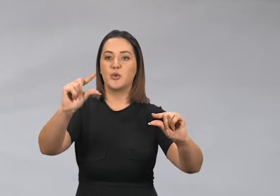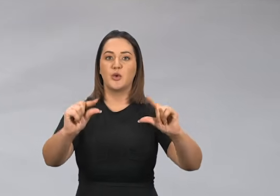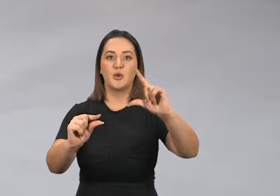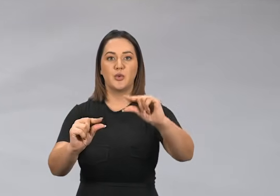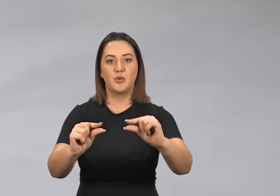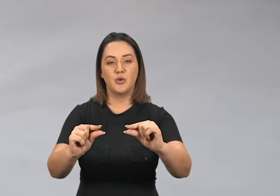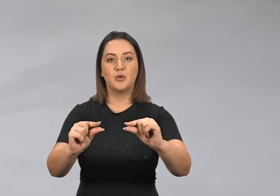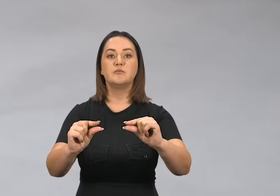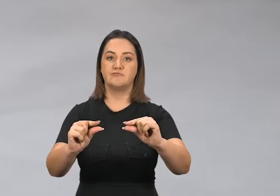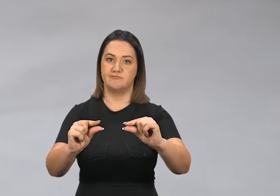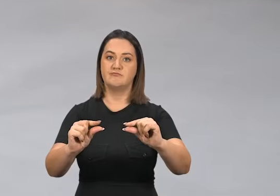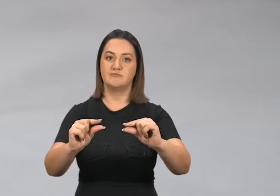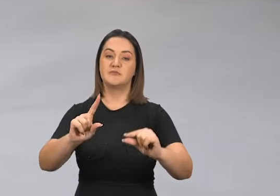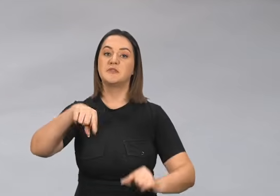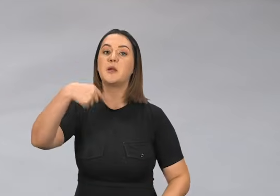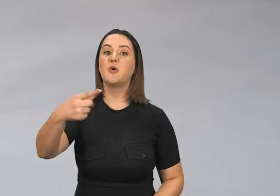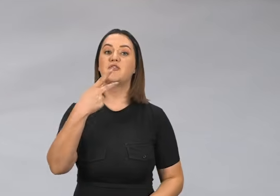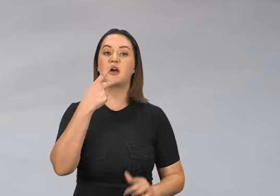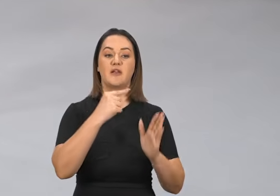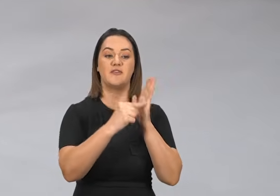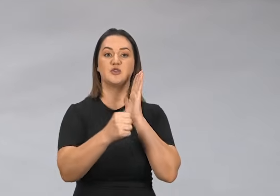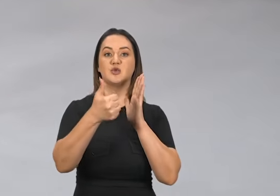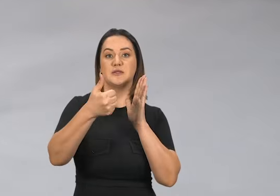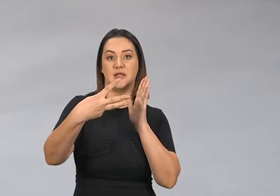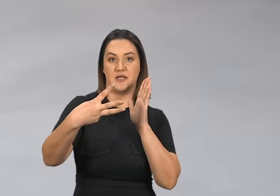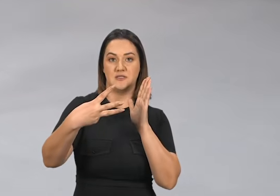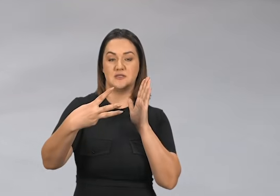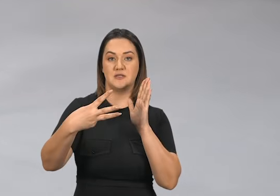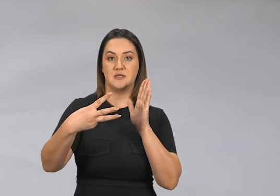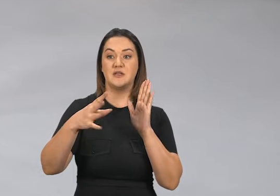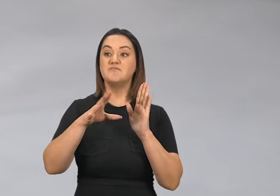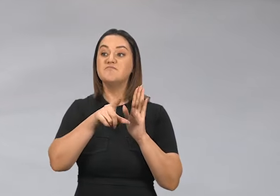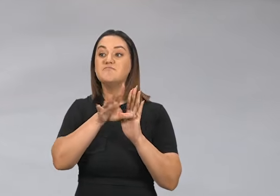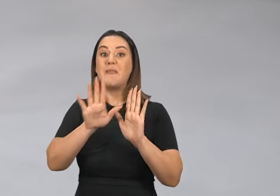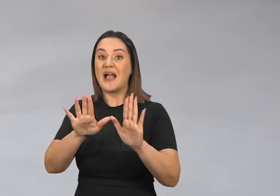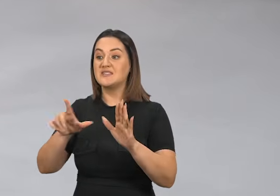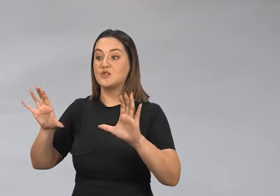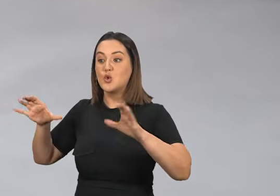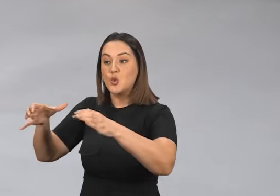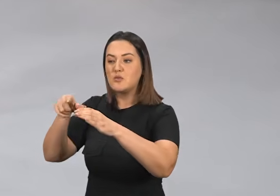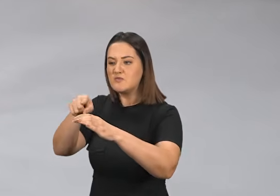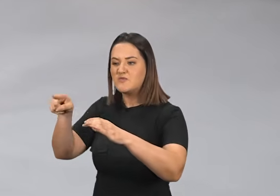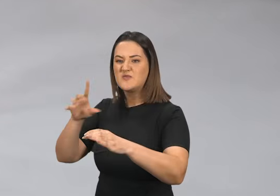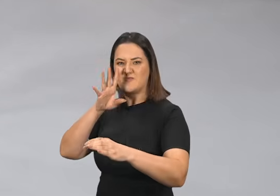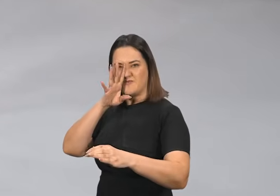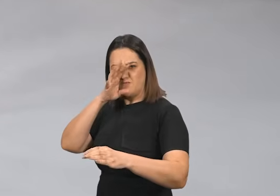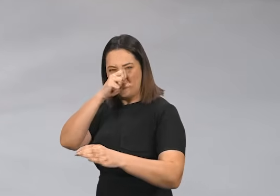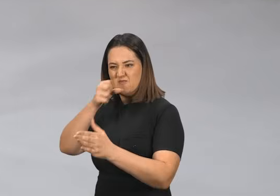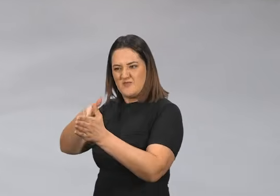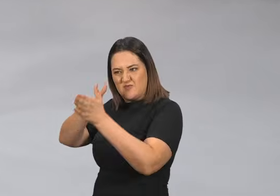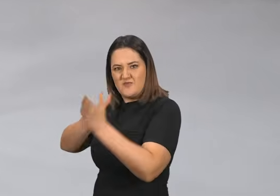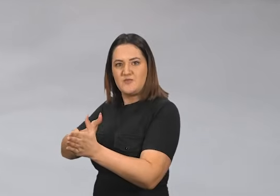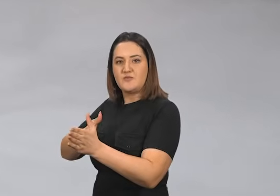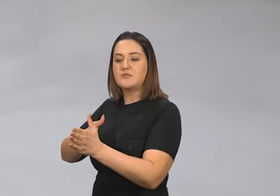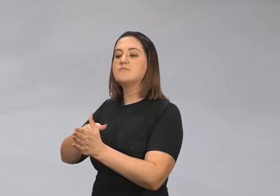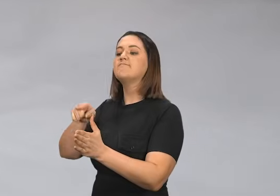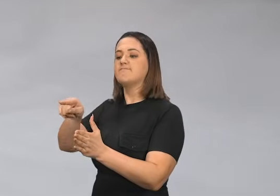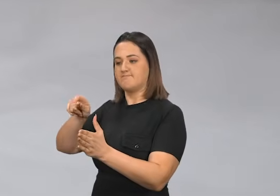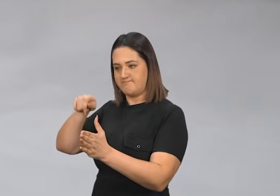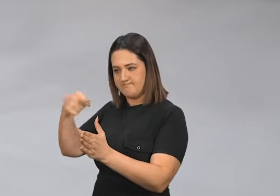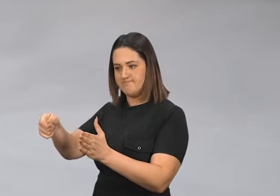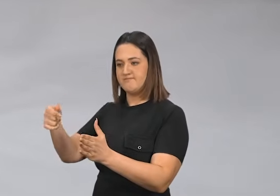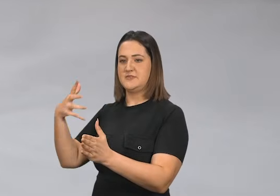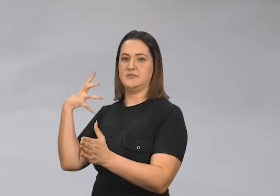verso 13, aí Jesus entra firme aqui. No 13 ele fala assim: aquele, porém, que perseverar até o fim, esse será